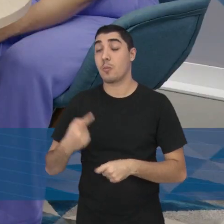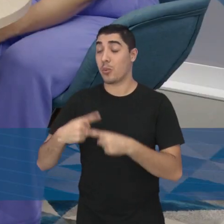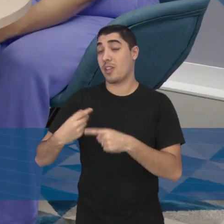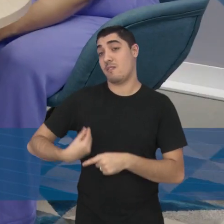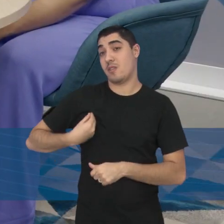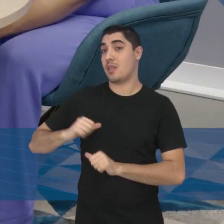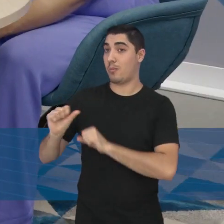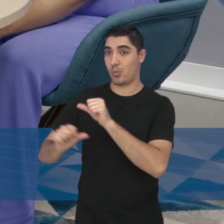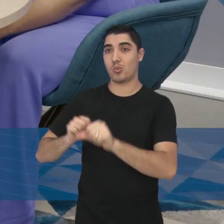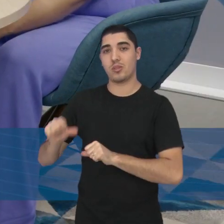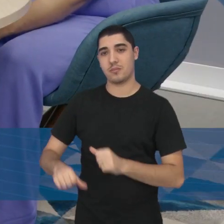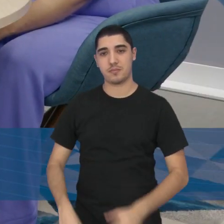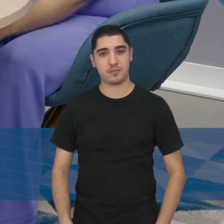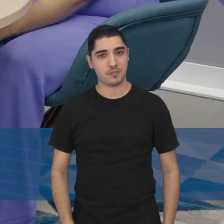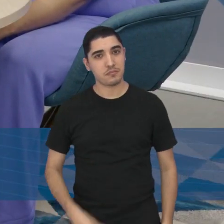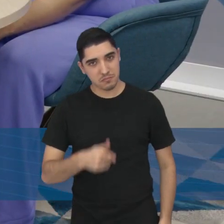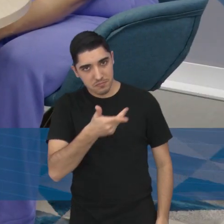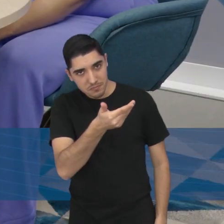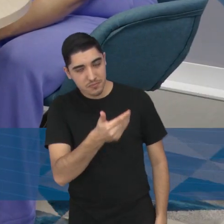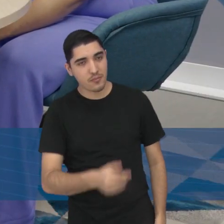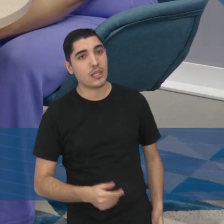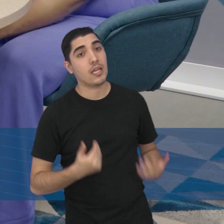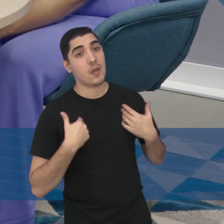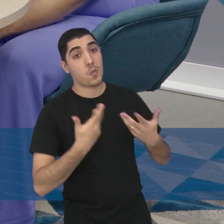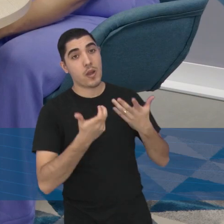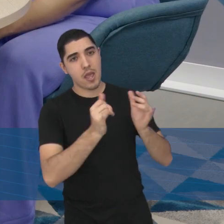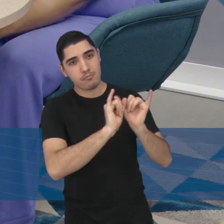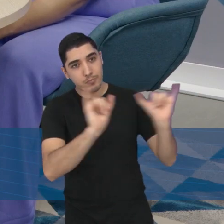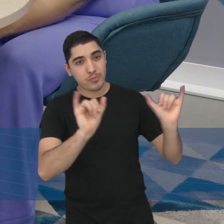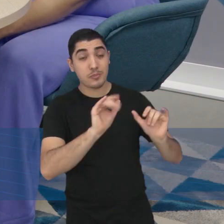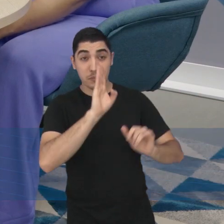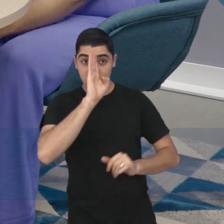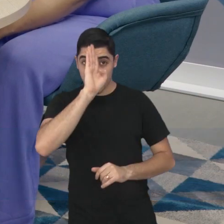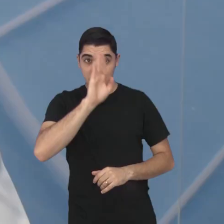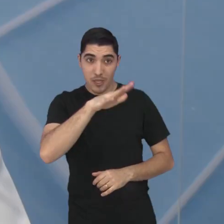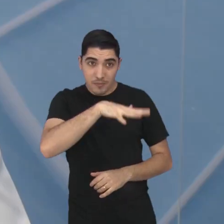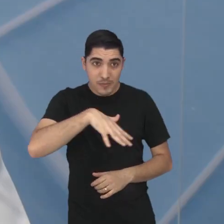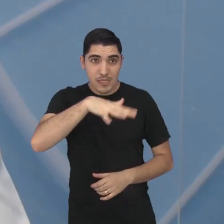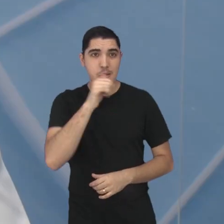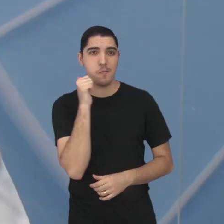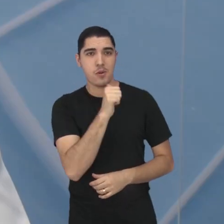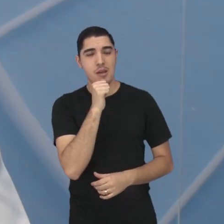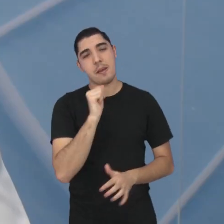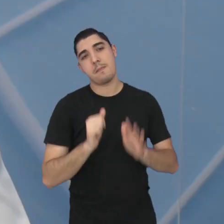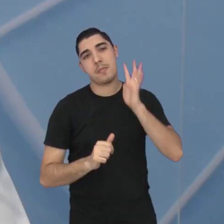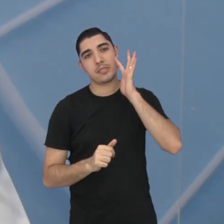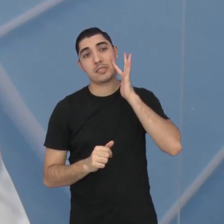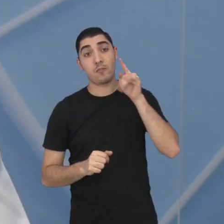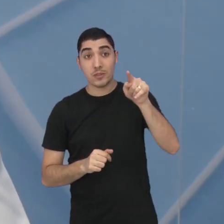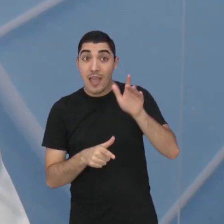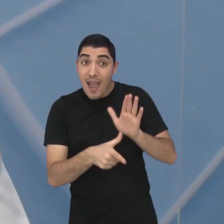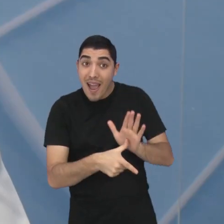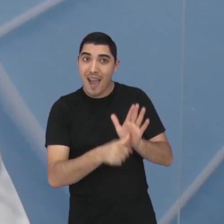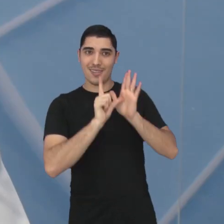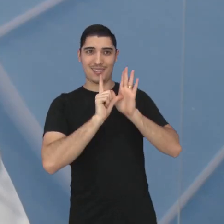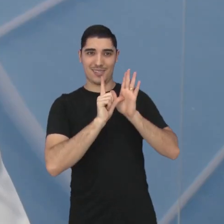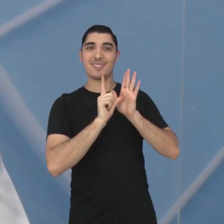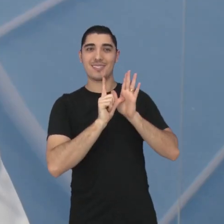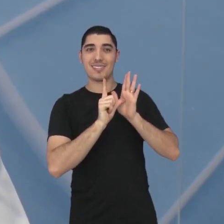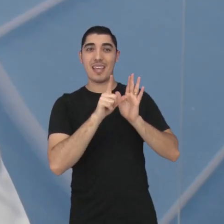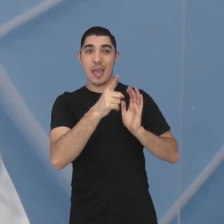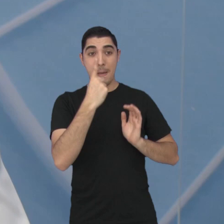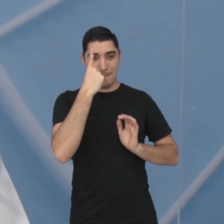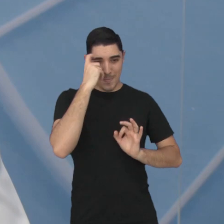dúvida. Janaína? O que eu deixaria, principalmente para as mulheres, né? Pensar nessa escolha tão antes de pensar